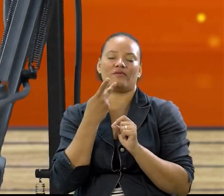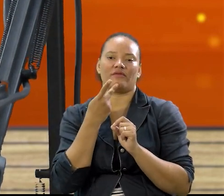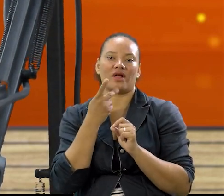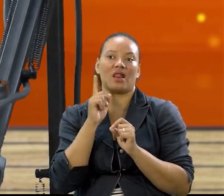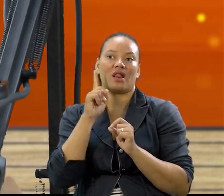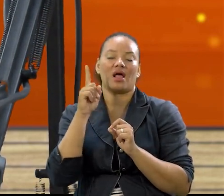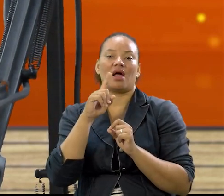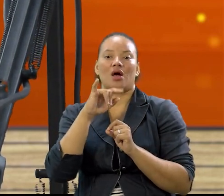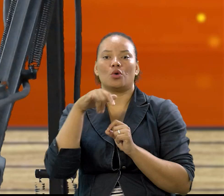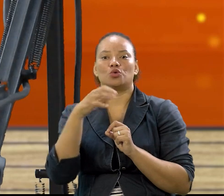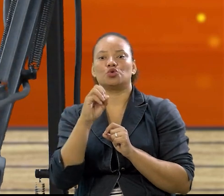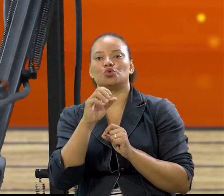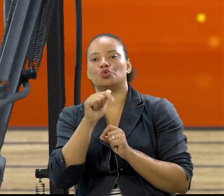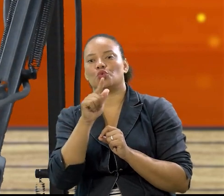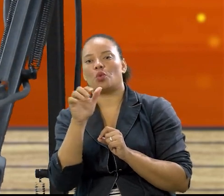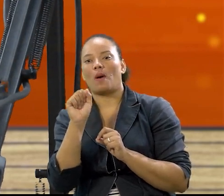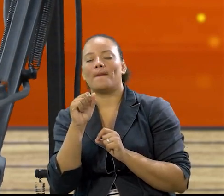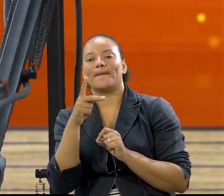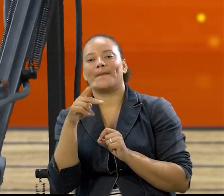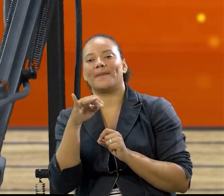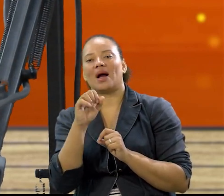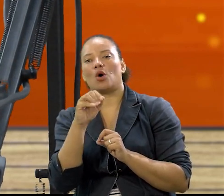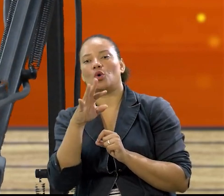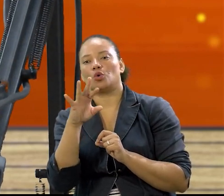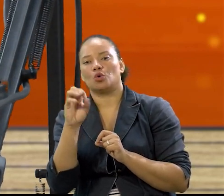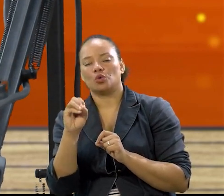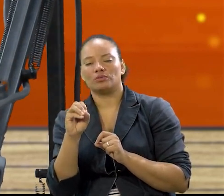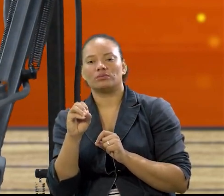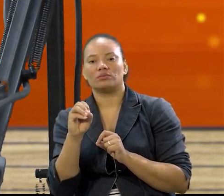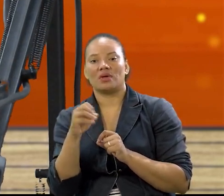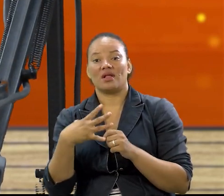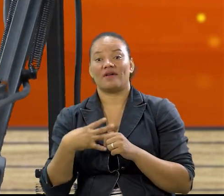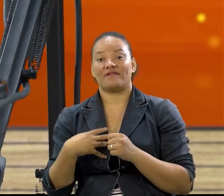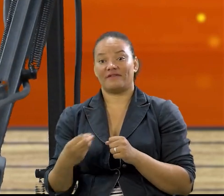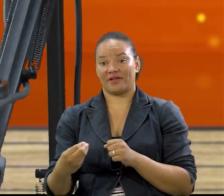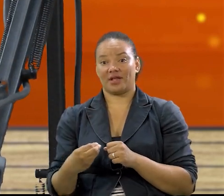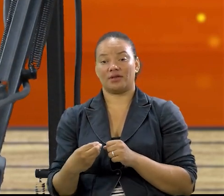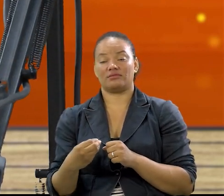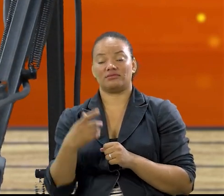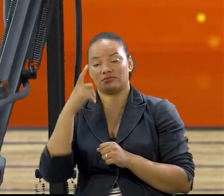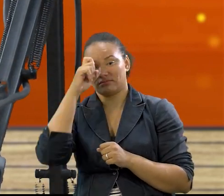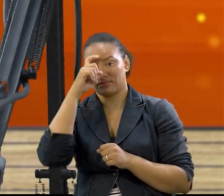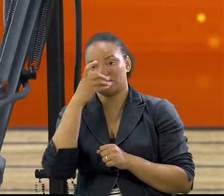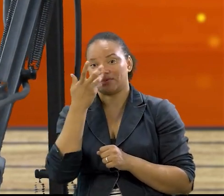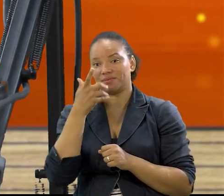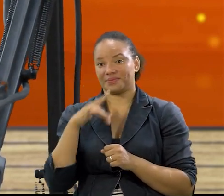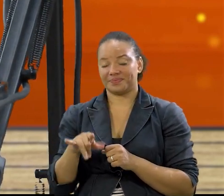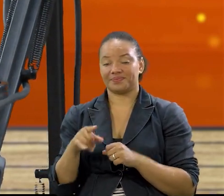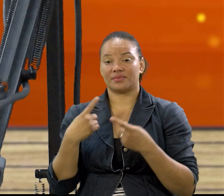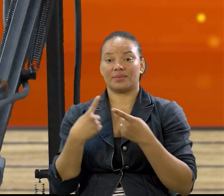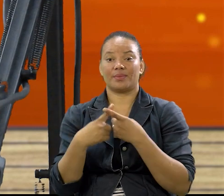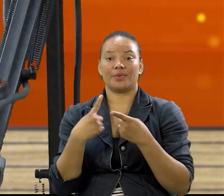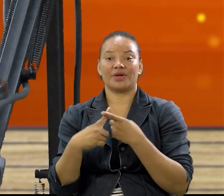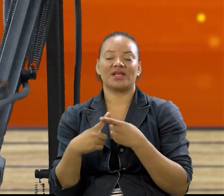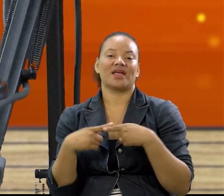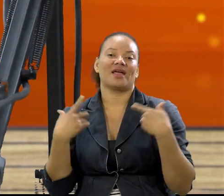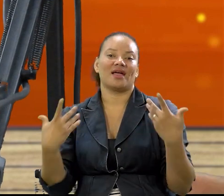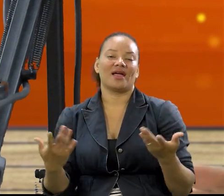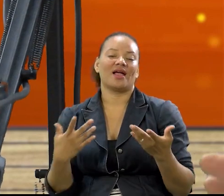posso deixar de falar no João Paulo que eu costumo dizer que o cosm é filho do João Paulo meu Deus né o nós